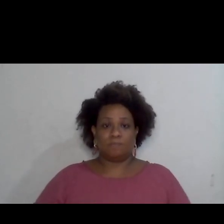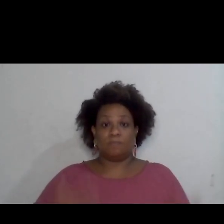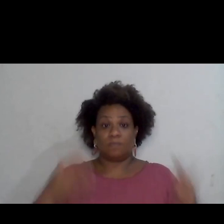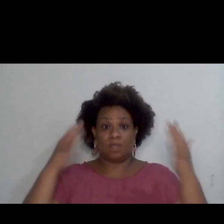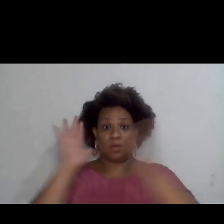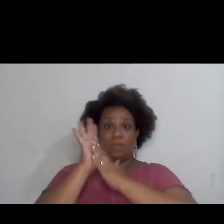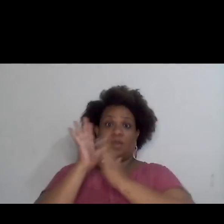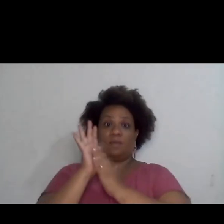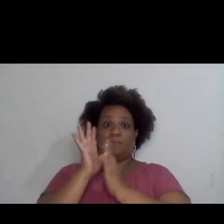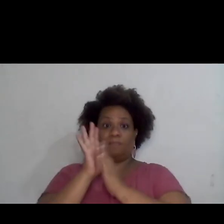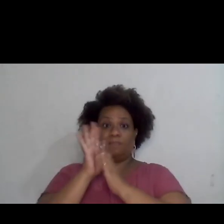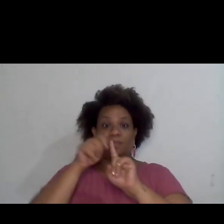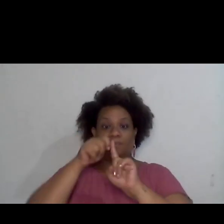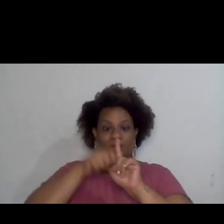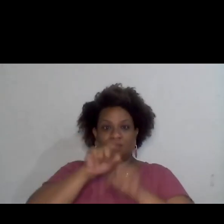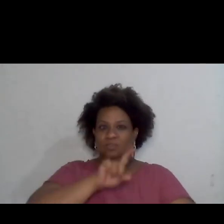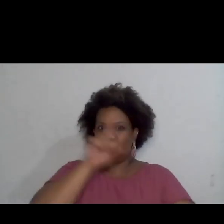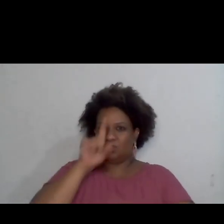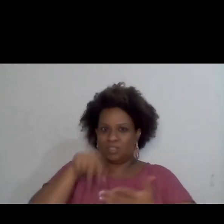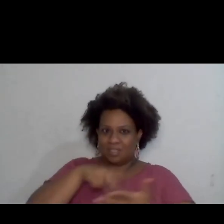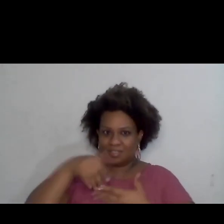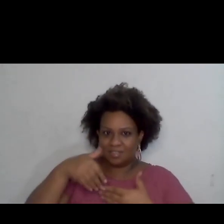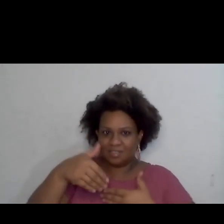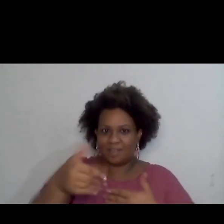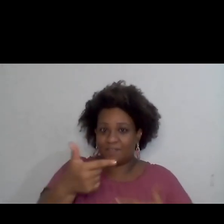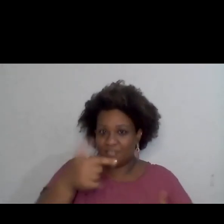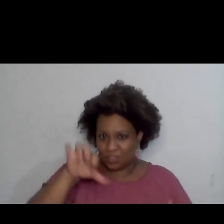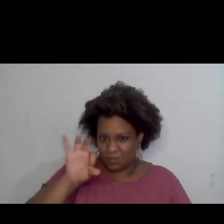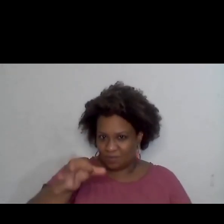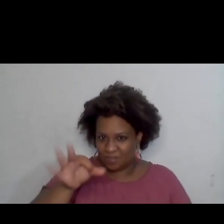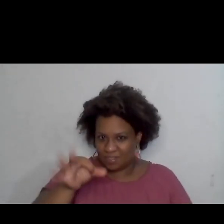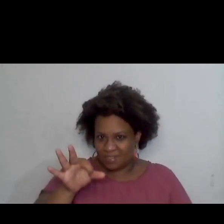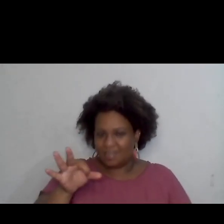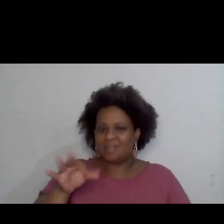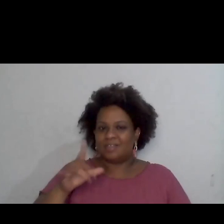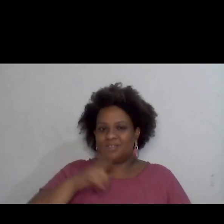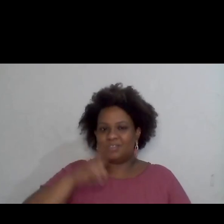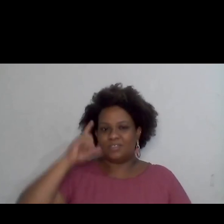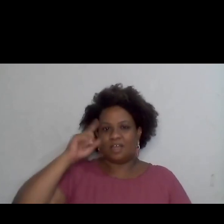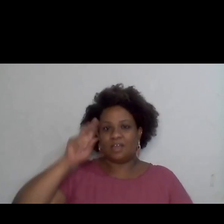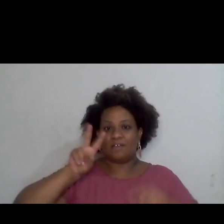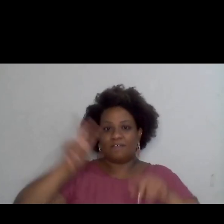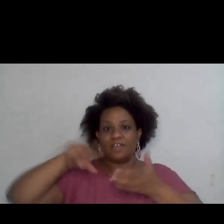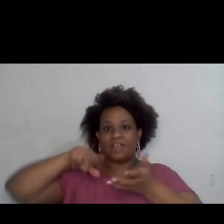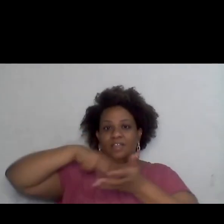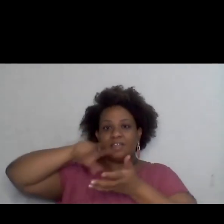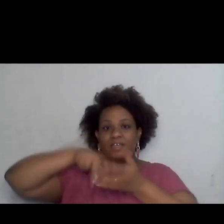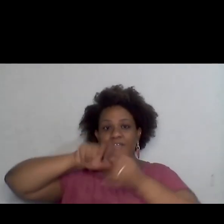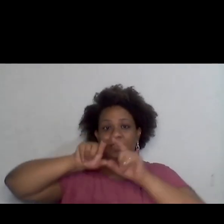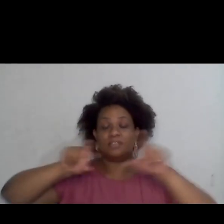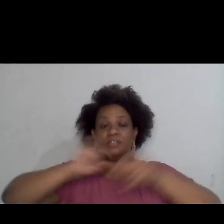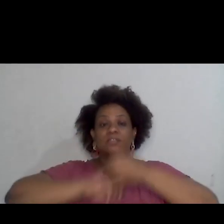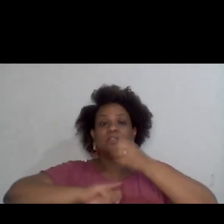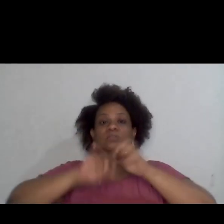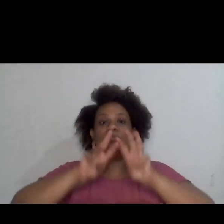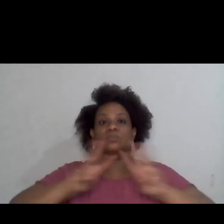dança, pelo dia da dança, que ainda vai ser no dia 29, certo? A gente já está com o Dança na Tela, publicado no site da Funceb, que a